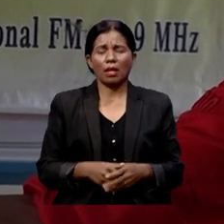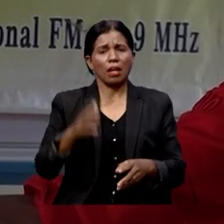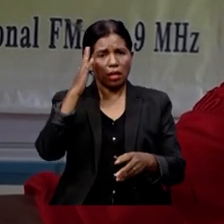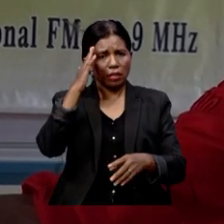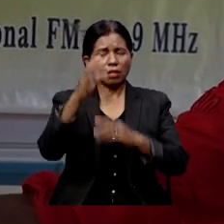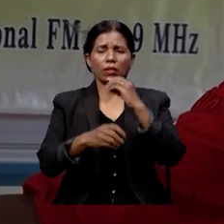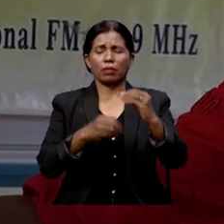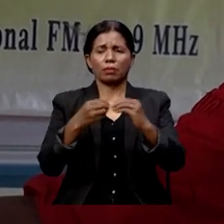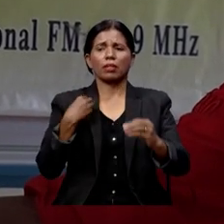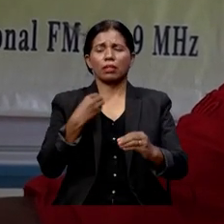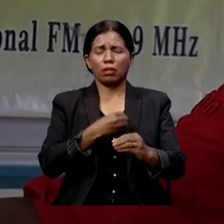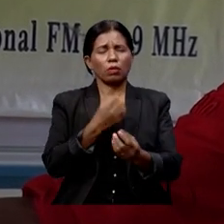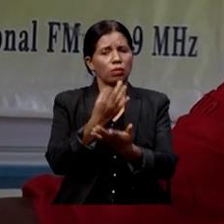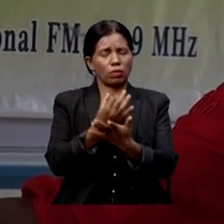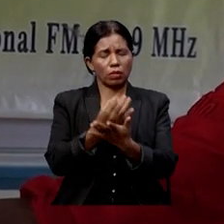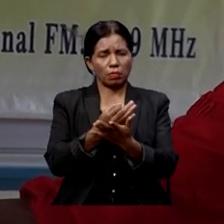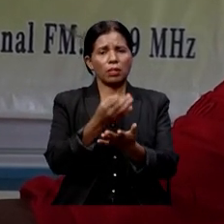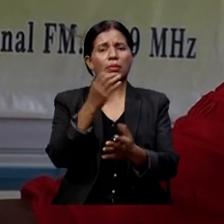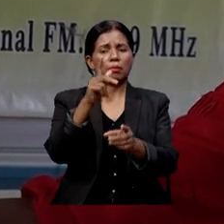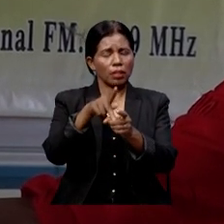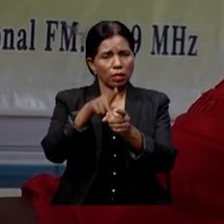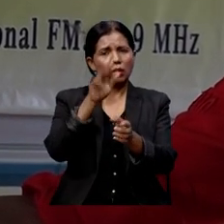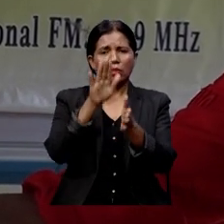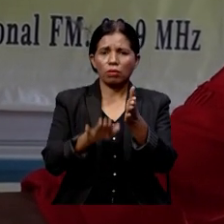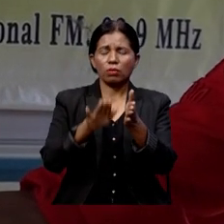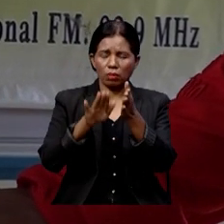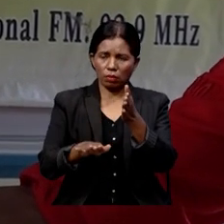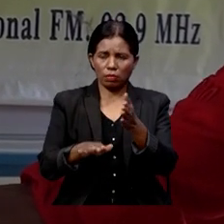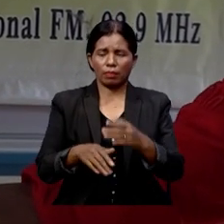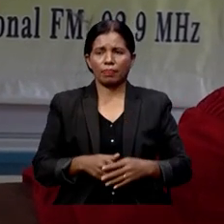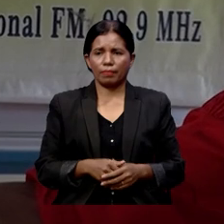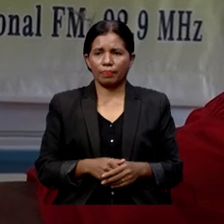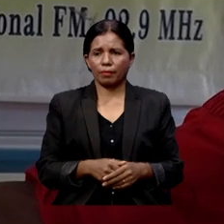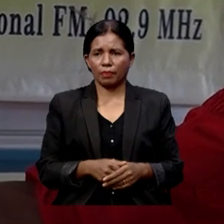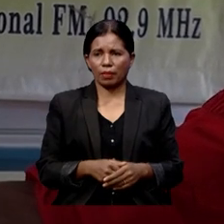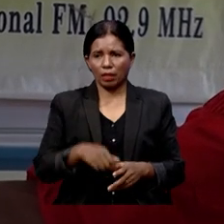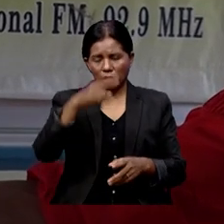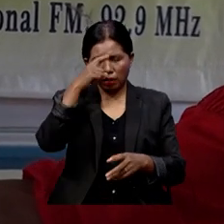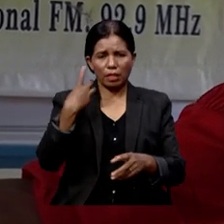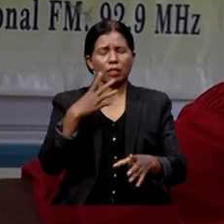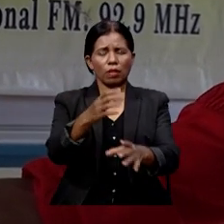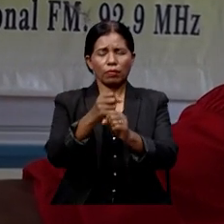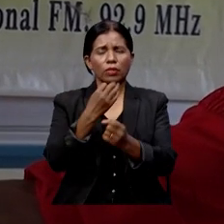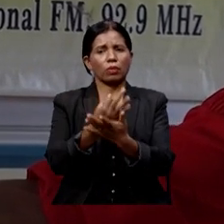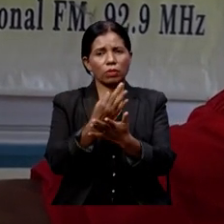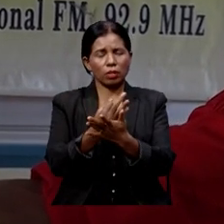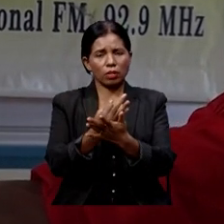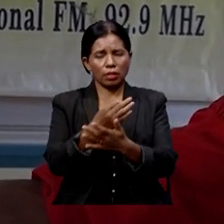kata kita niya fundo petróleo mi isol sa ilang bilang ko yata tamo sa ito foto ito ni ito